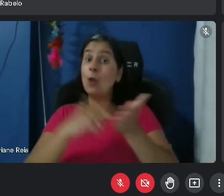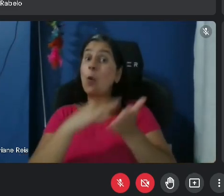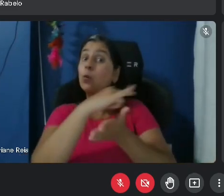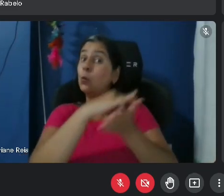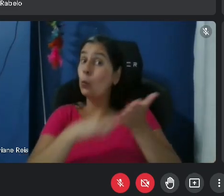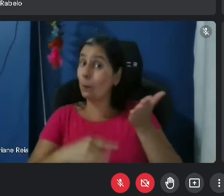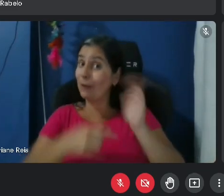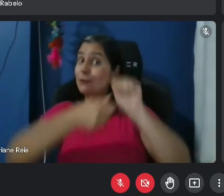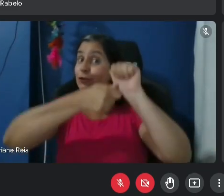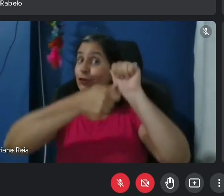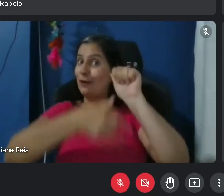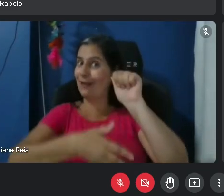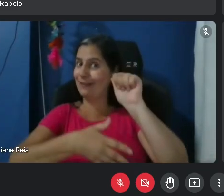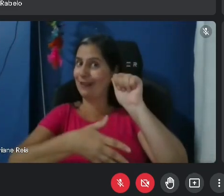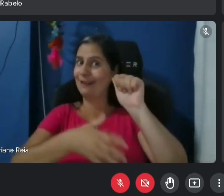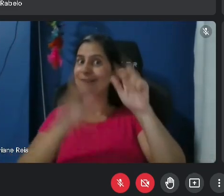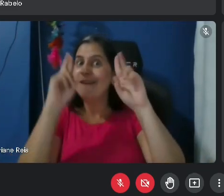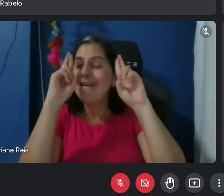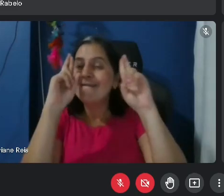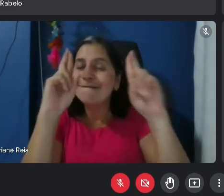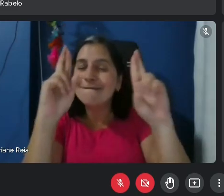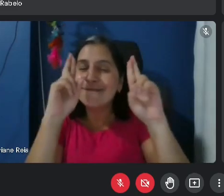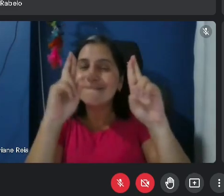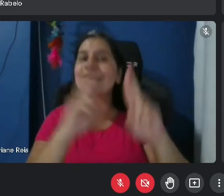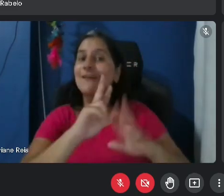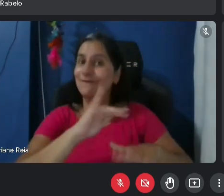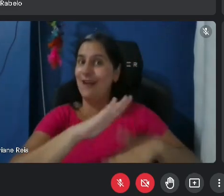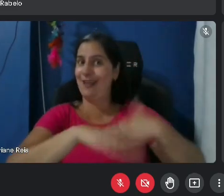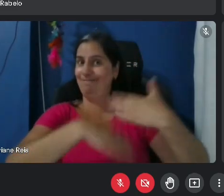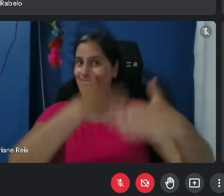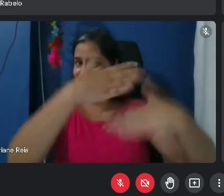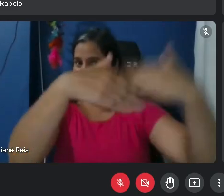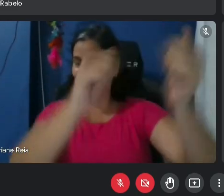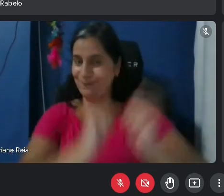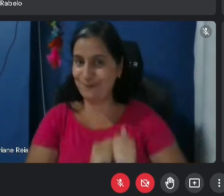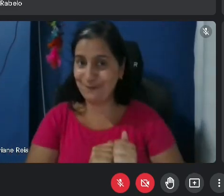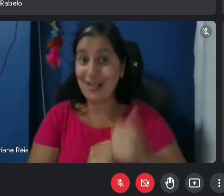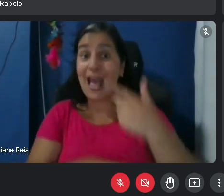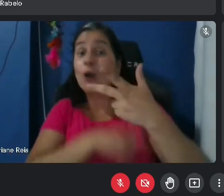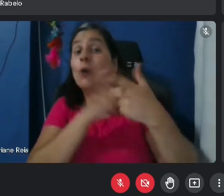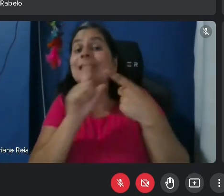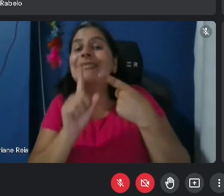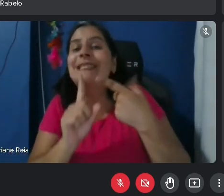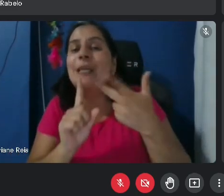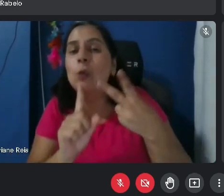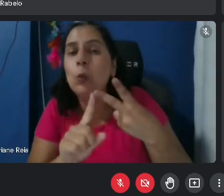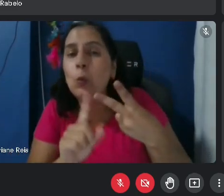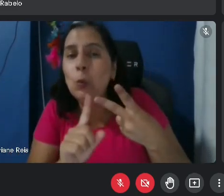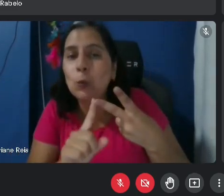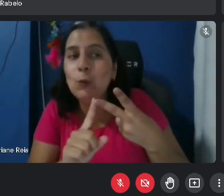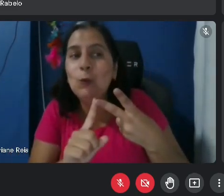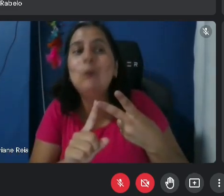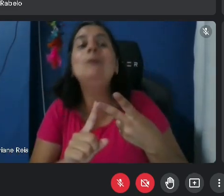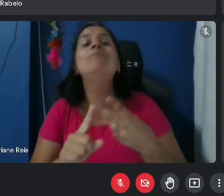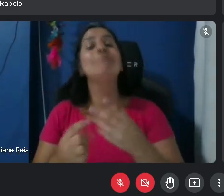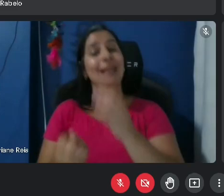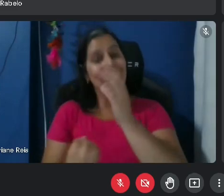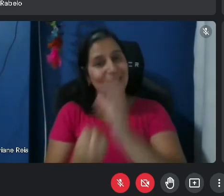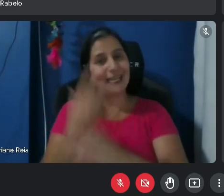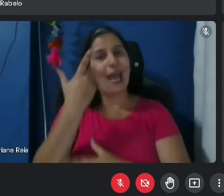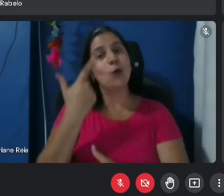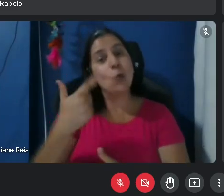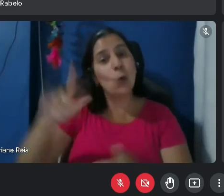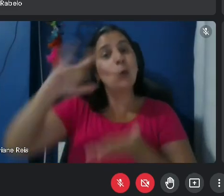ensino. Então, esse documento, a explanação desse documento, a gente torce para, né, que a gente